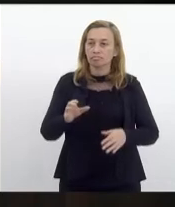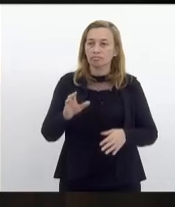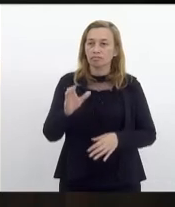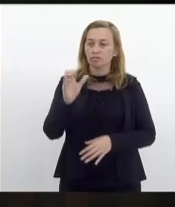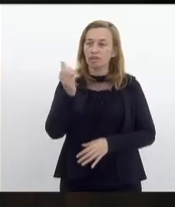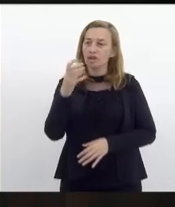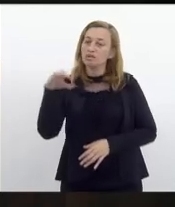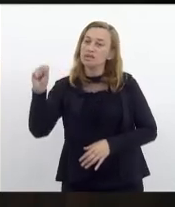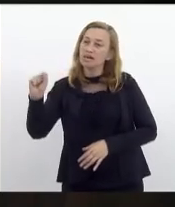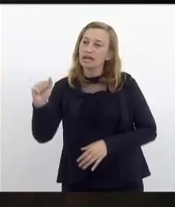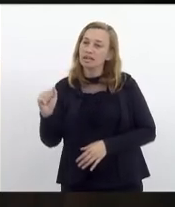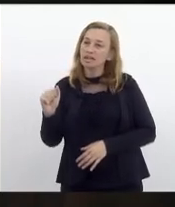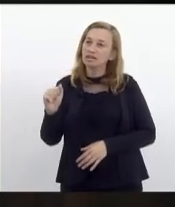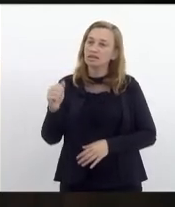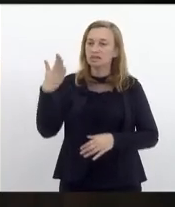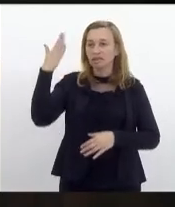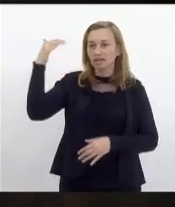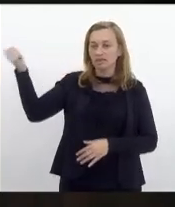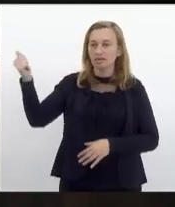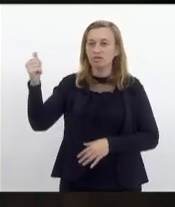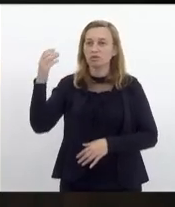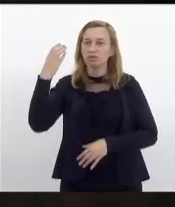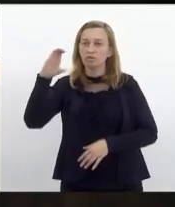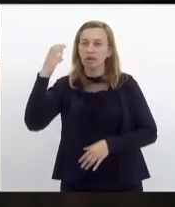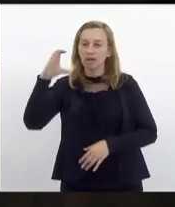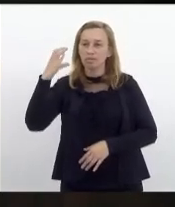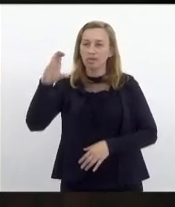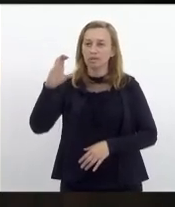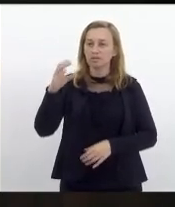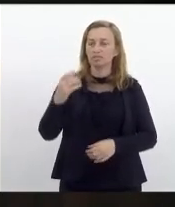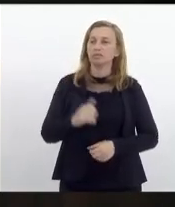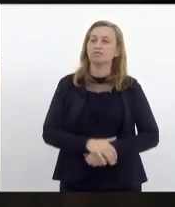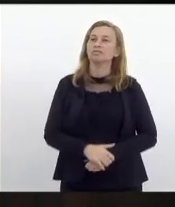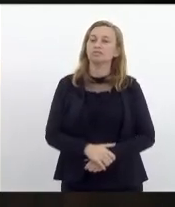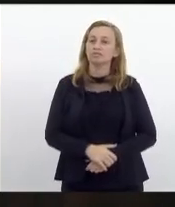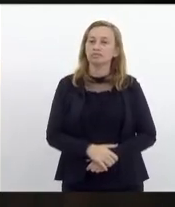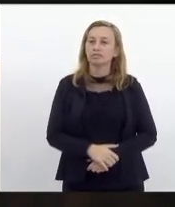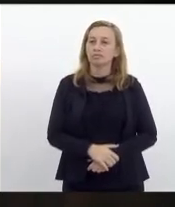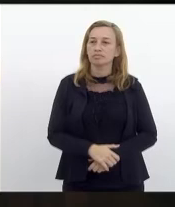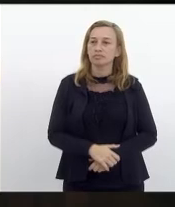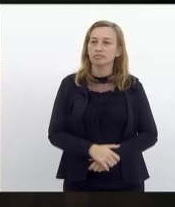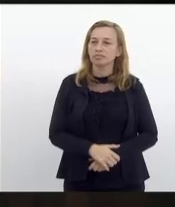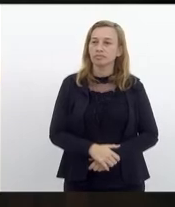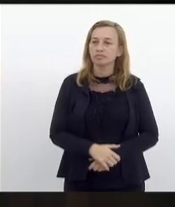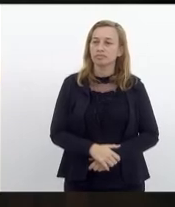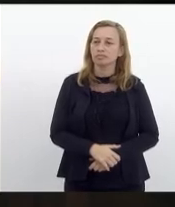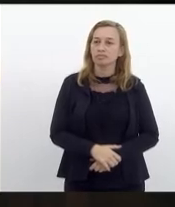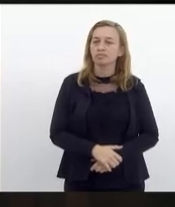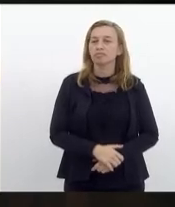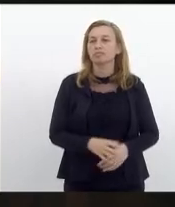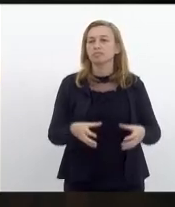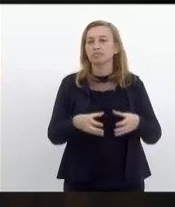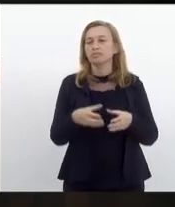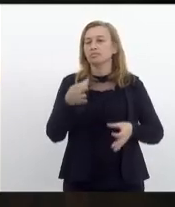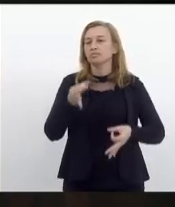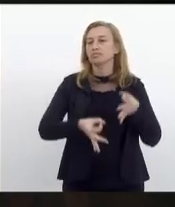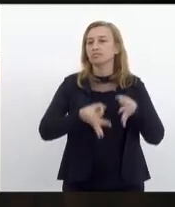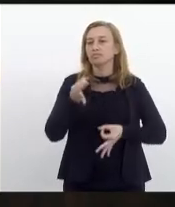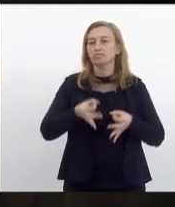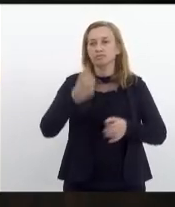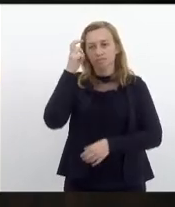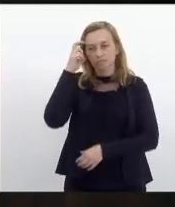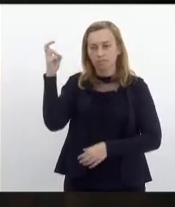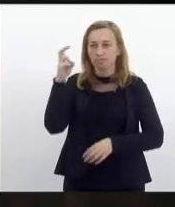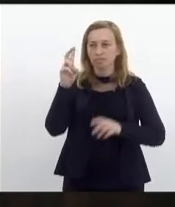Praça do Lido, bairro Copacabana, município do Rio de Janeiro, na forma que menciona. Pendendo de pareceres das comissões de Constituição, Justiça, de Cultura, de